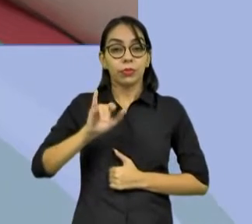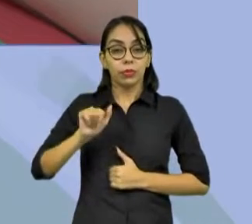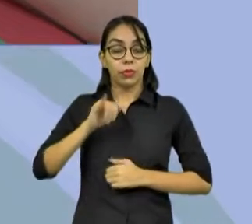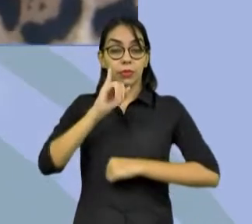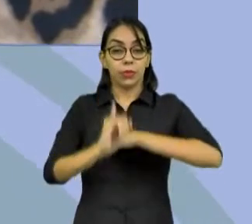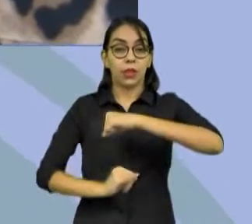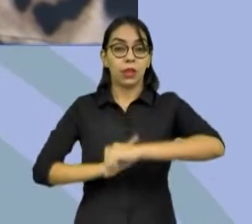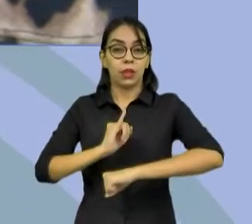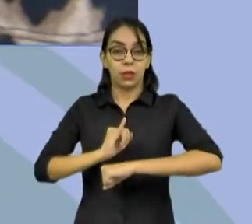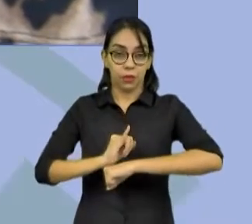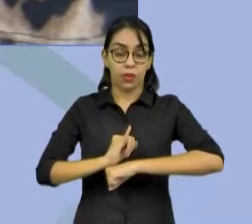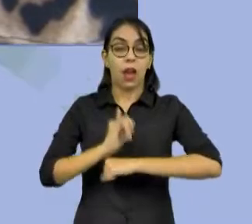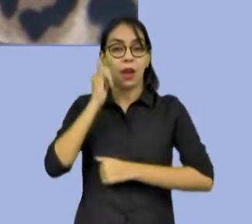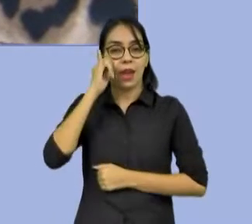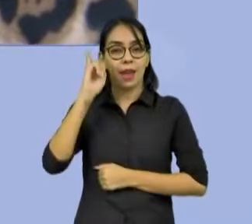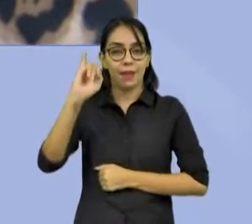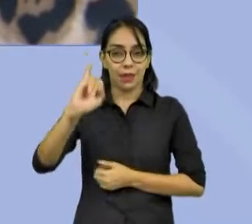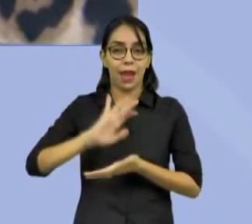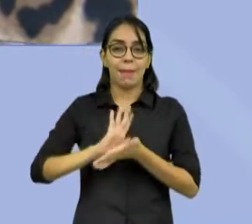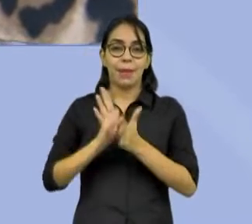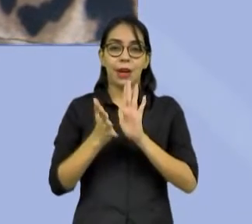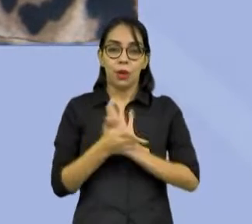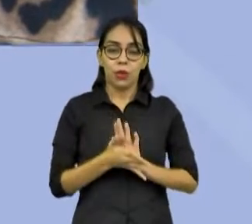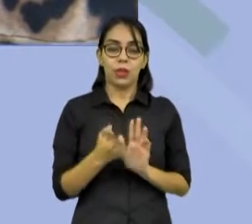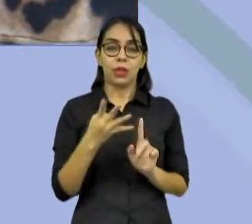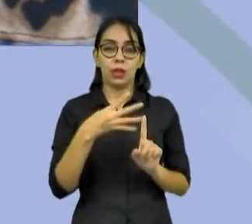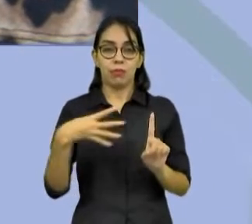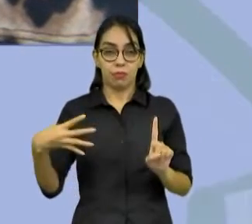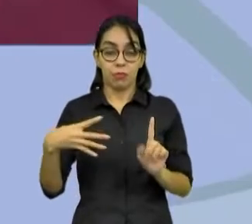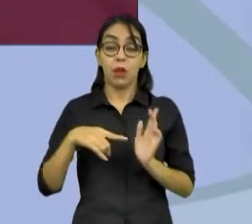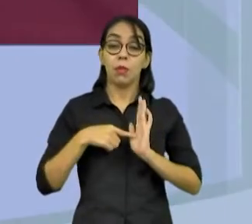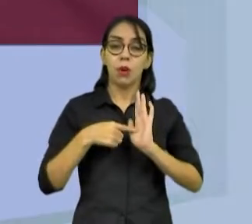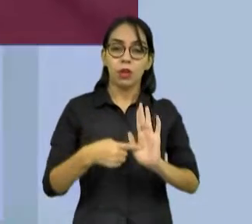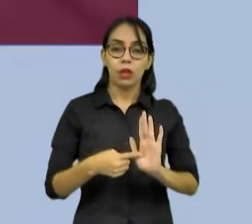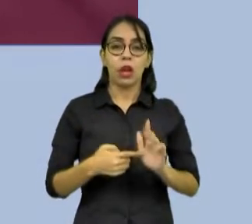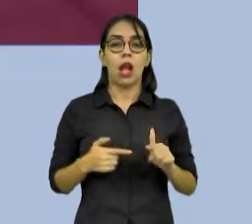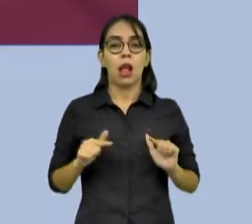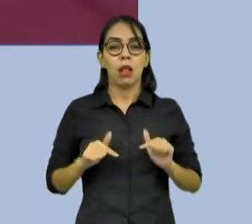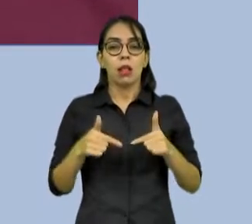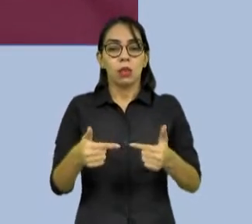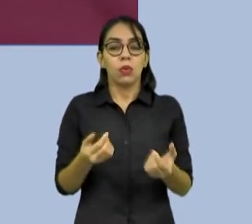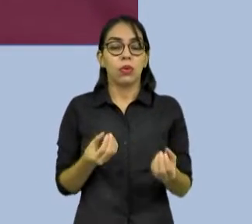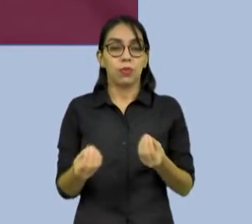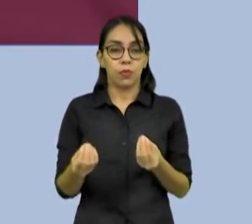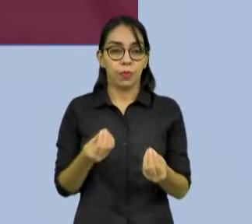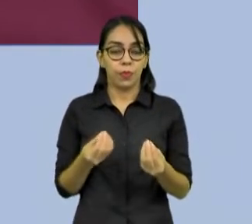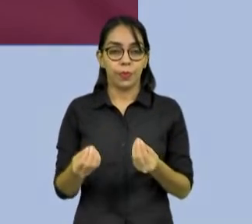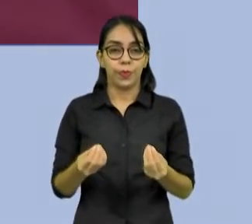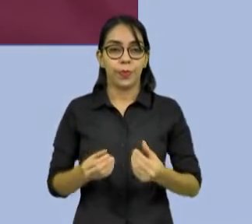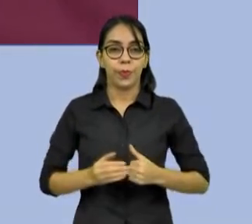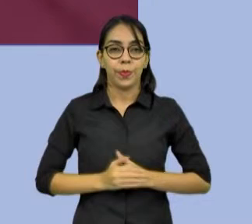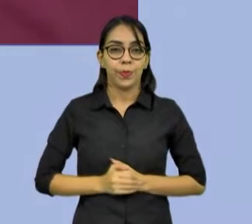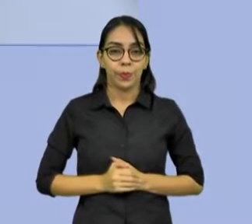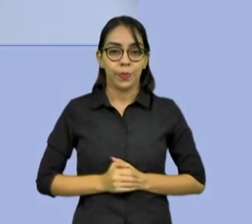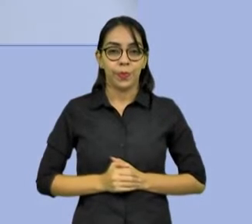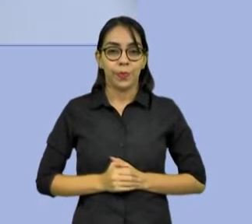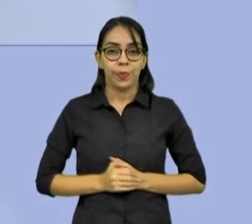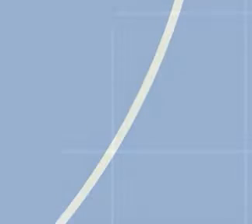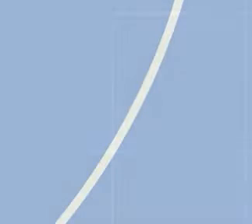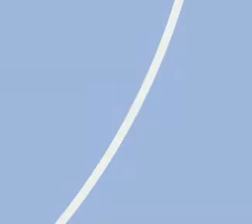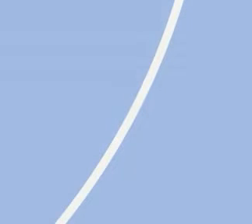Homofobia, vamos destacar a luta no combate à violência ao público LGBTQIA+, aqui no Brasil.